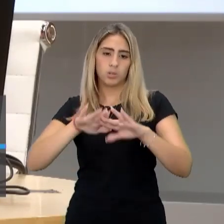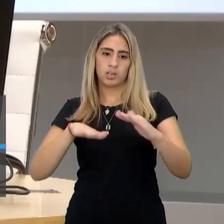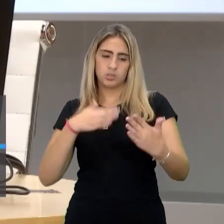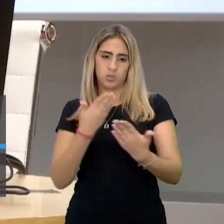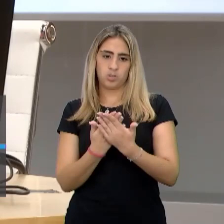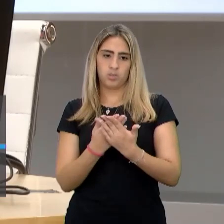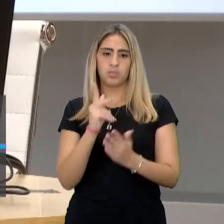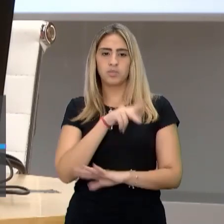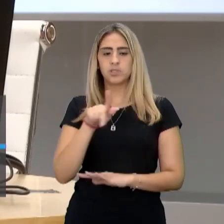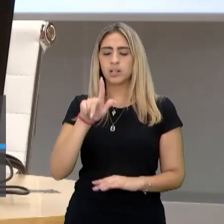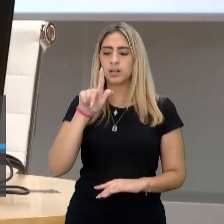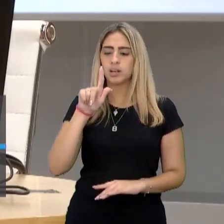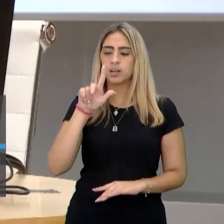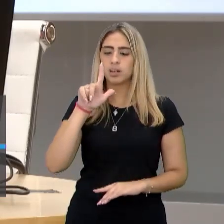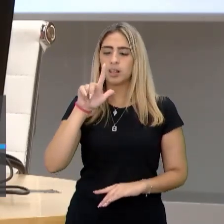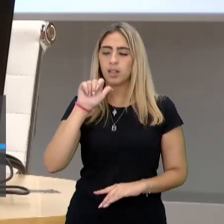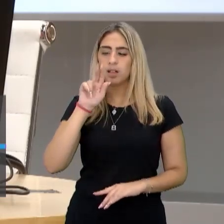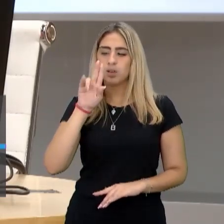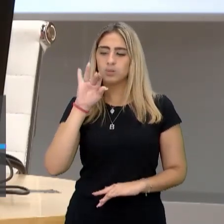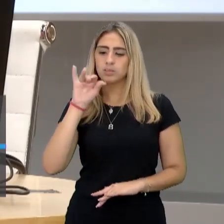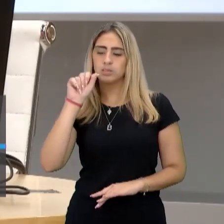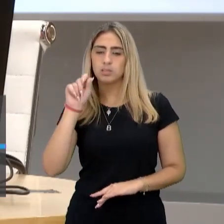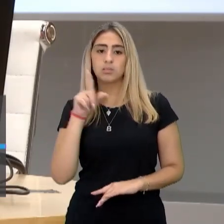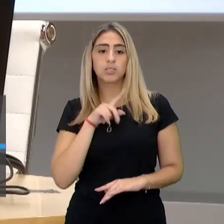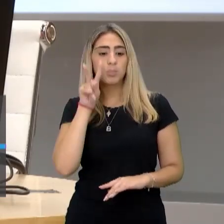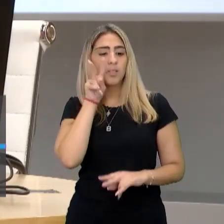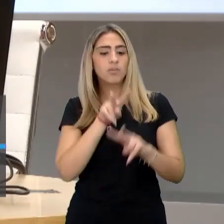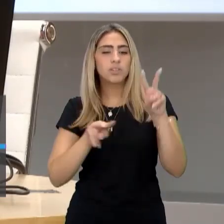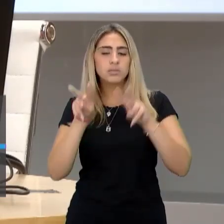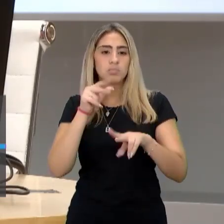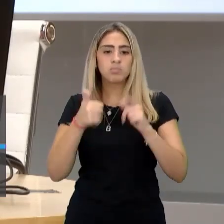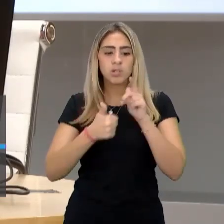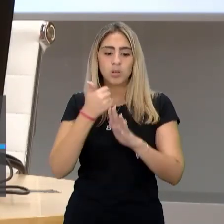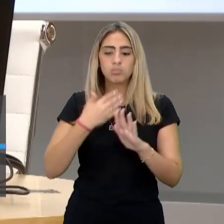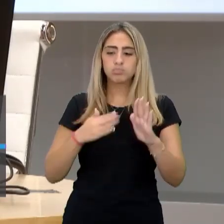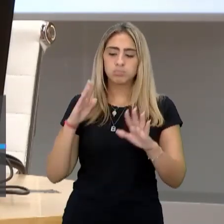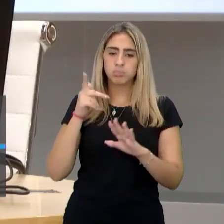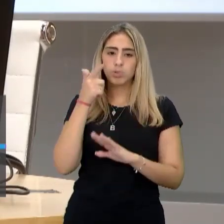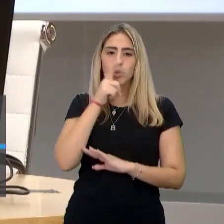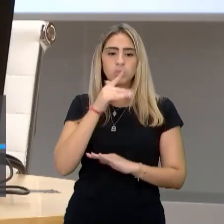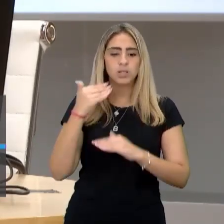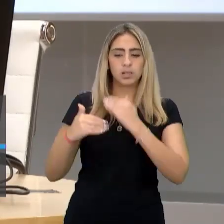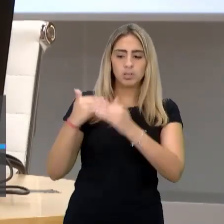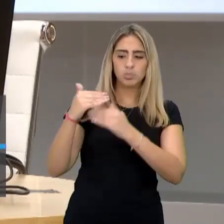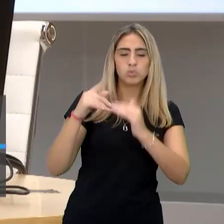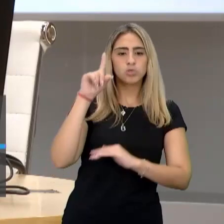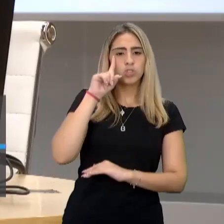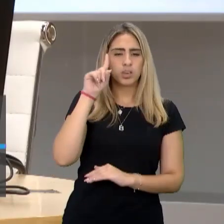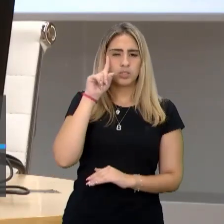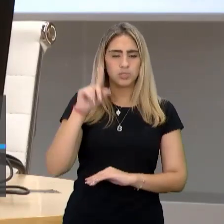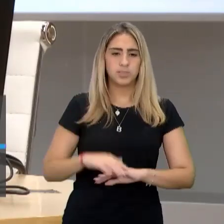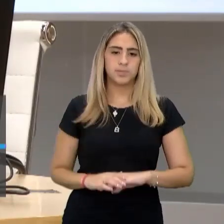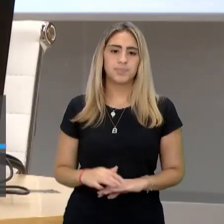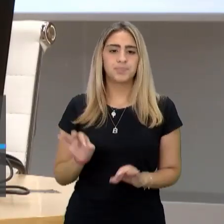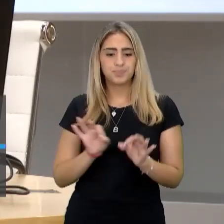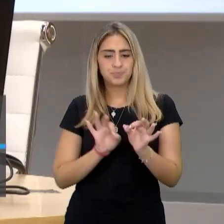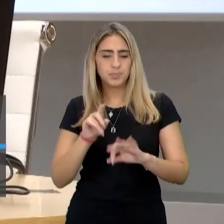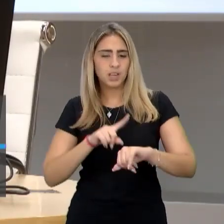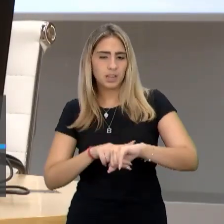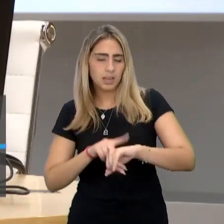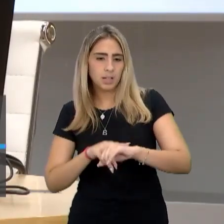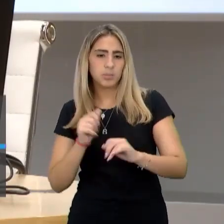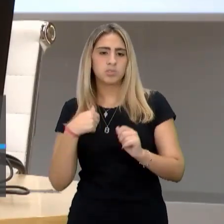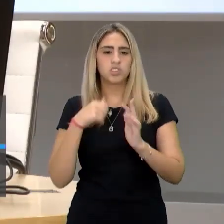Gláucia, organizar e ter uma visão ampla do que pode ser alcançado no dia a dia. Então, organizar tempo, gerenciamento